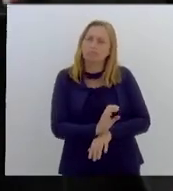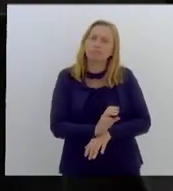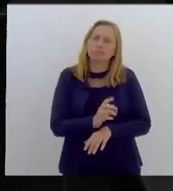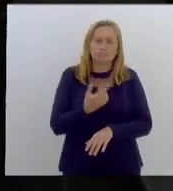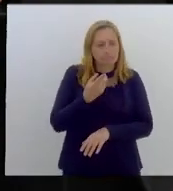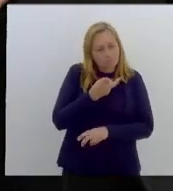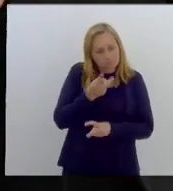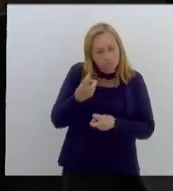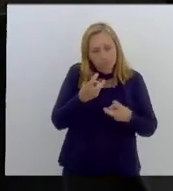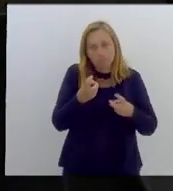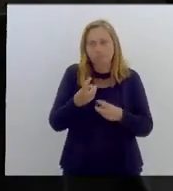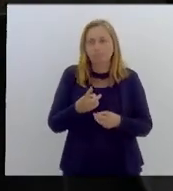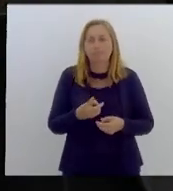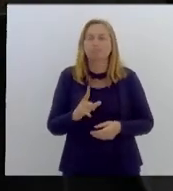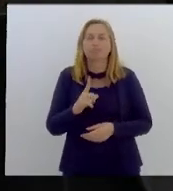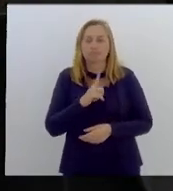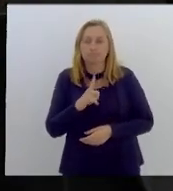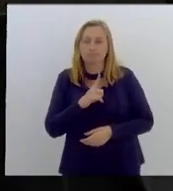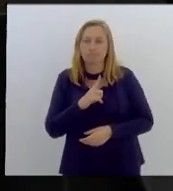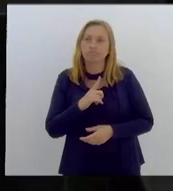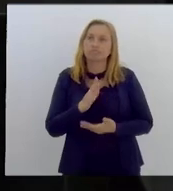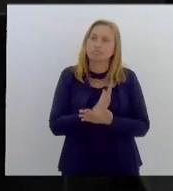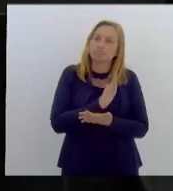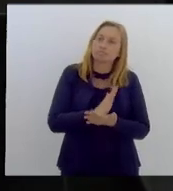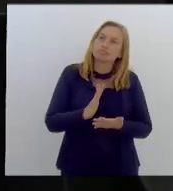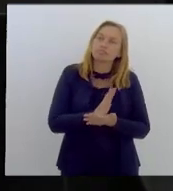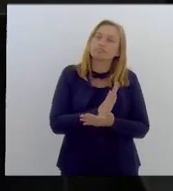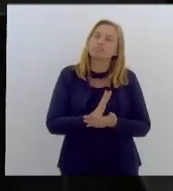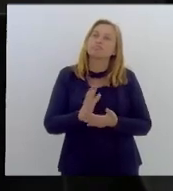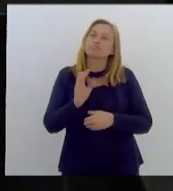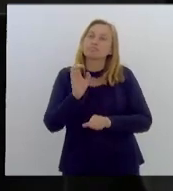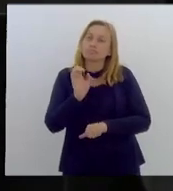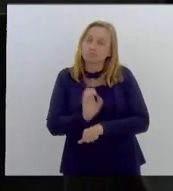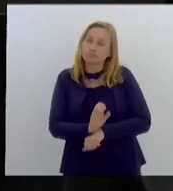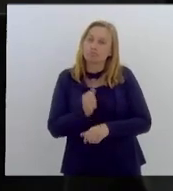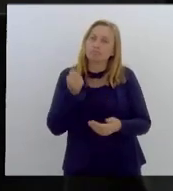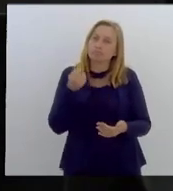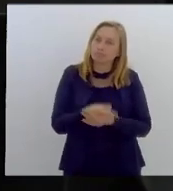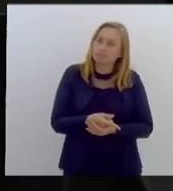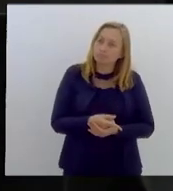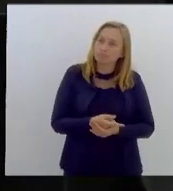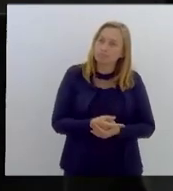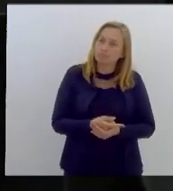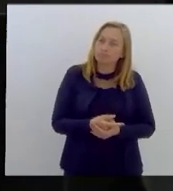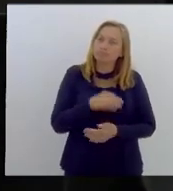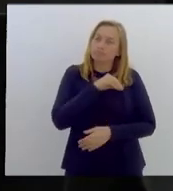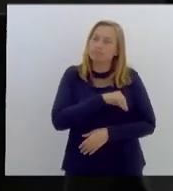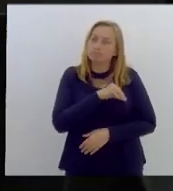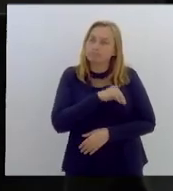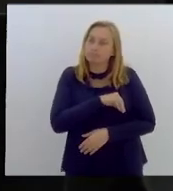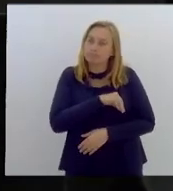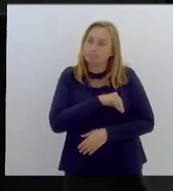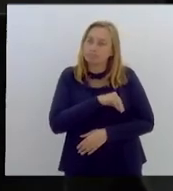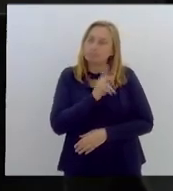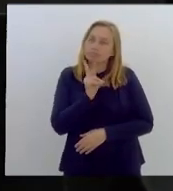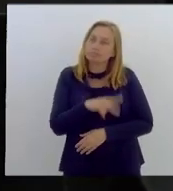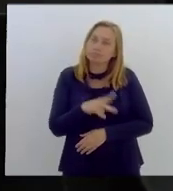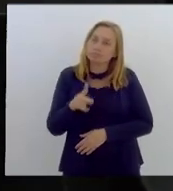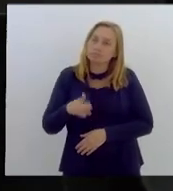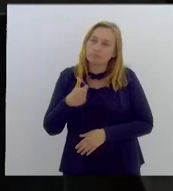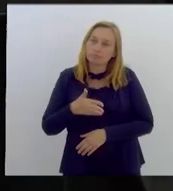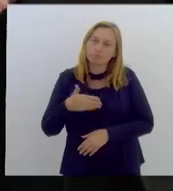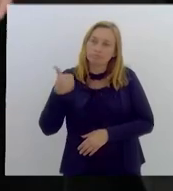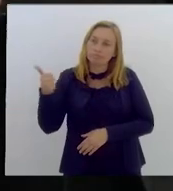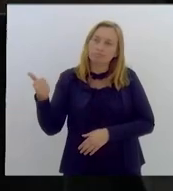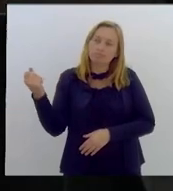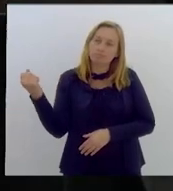destacar, tem algum estado que paga um salário para os seus professores melhor